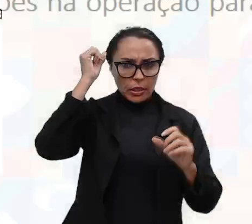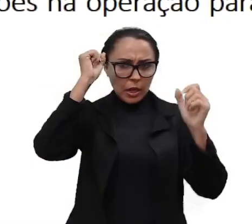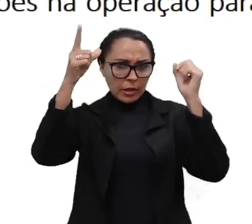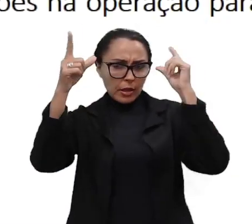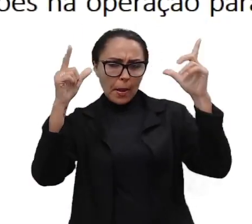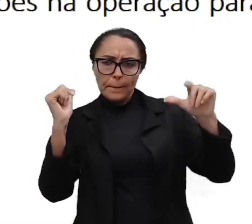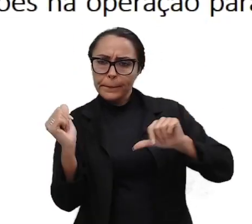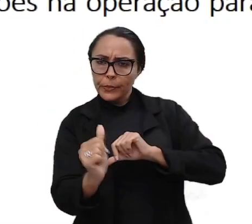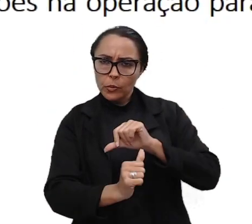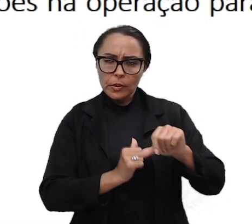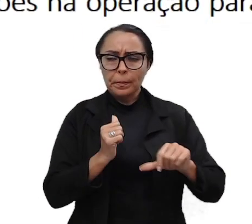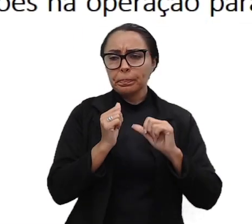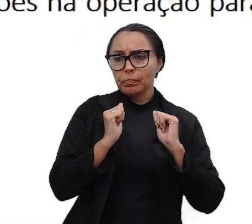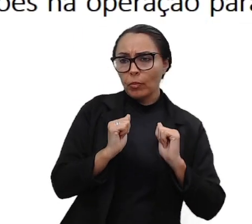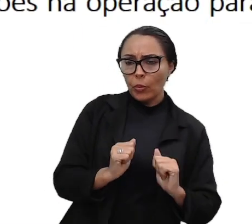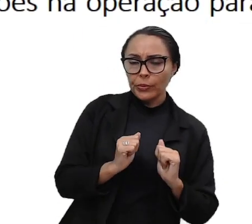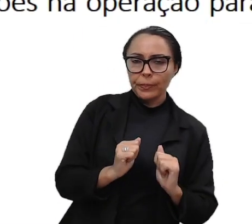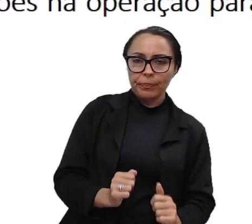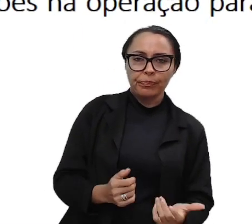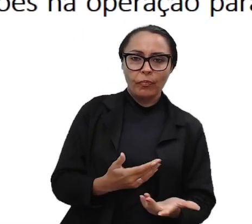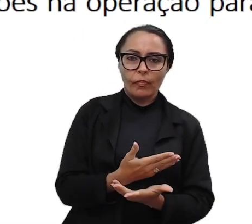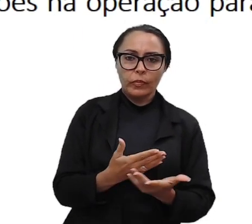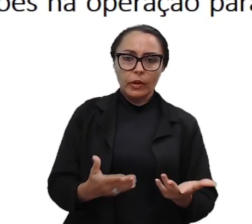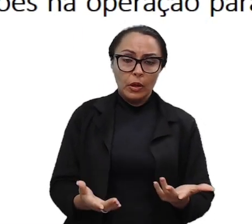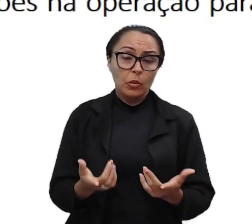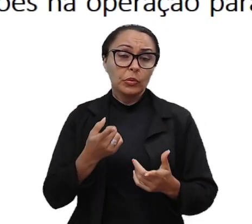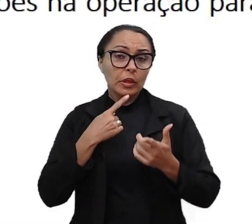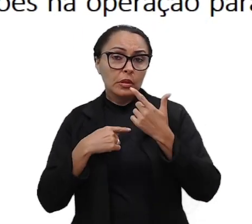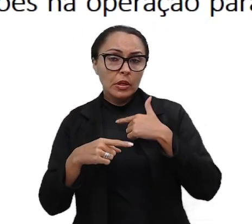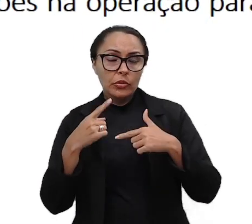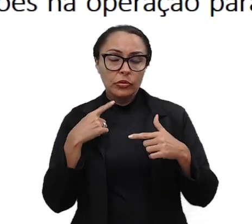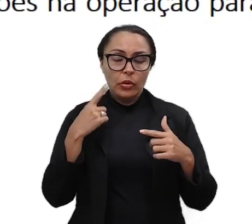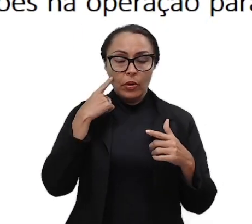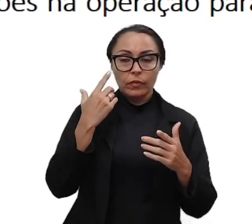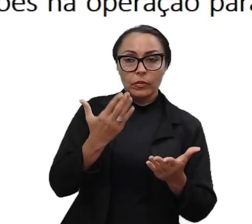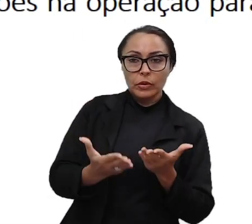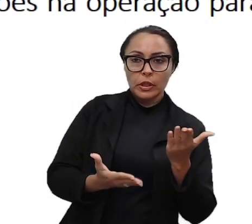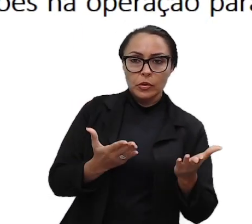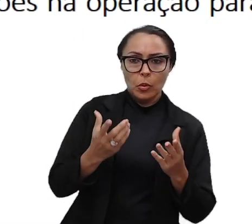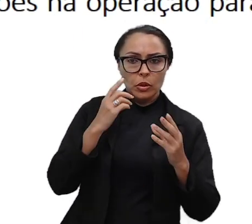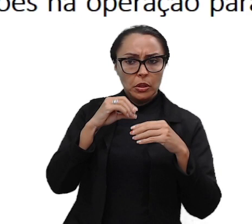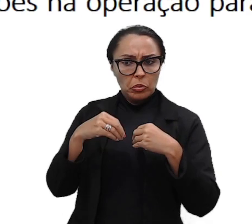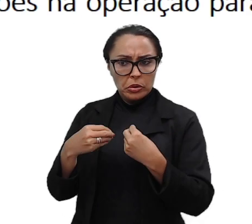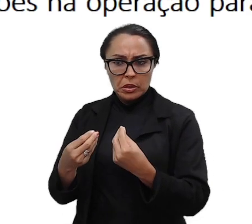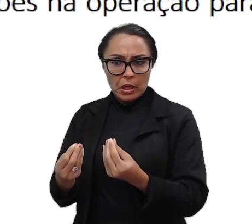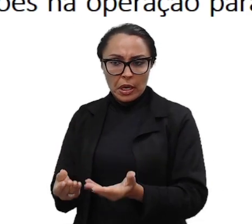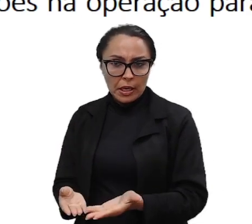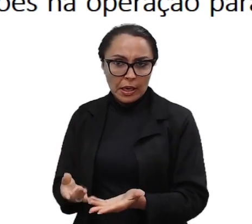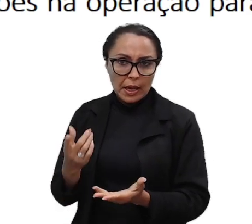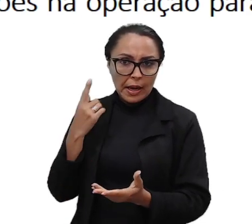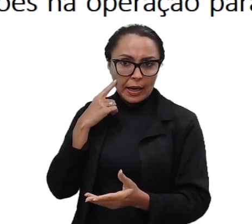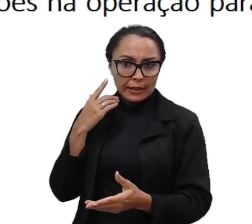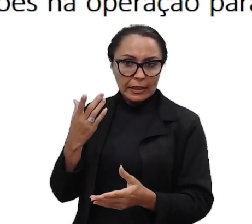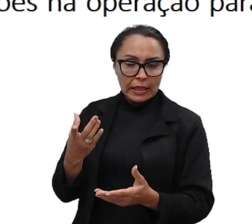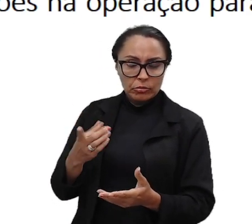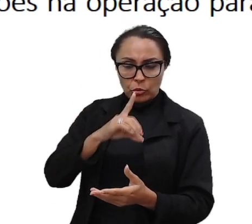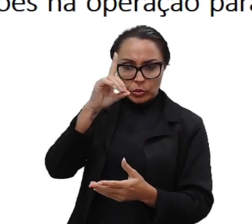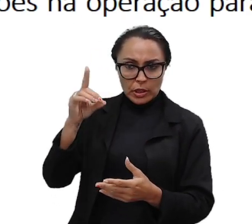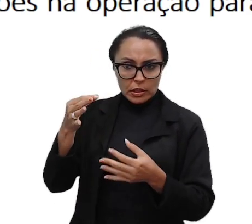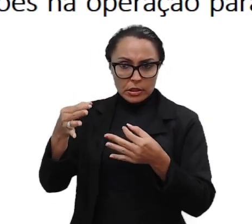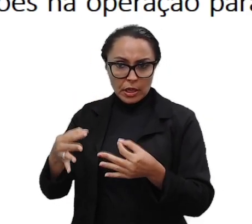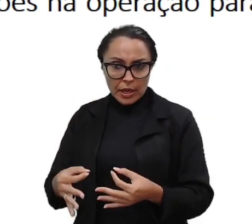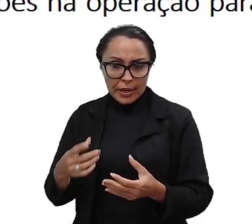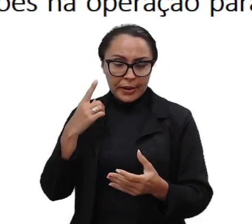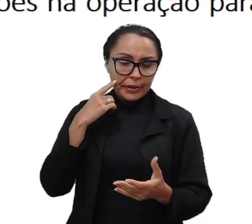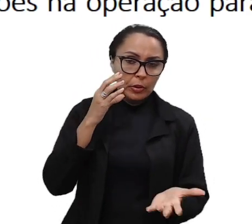que desejam e quando desejam, os fornecedores podem não entregar no prazo, as máquinas podem quebrar, os